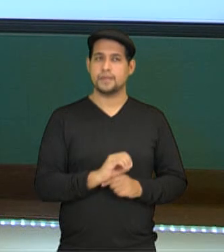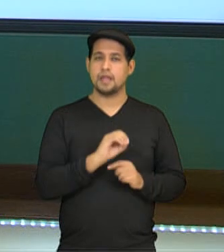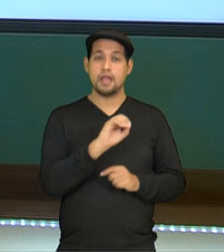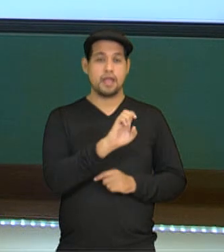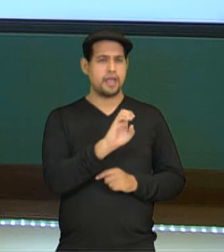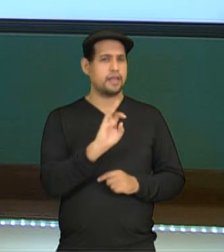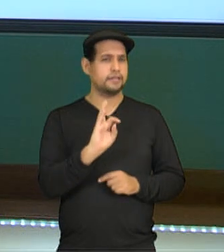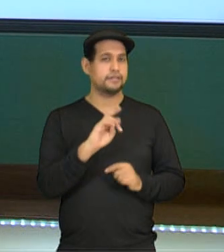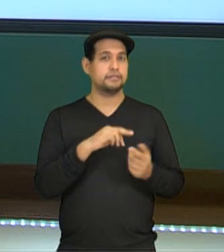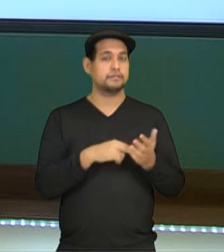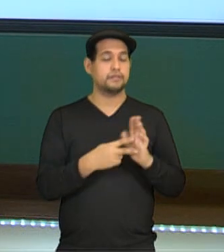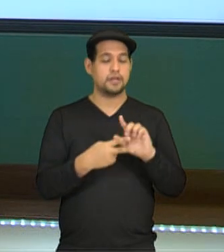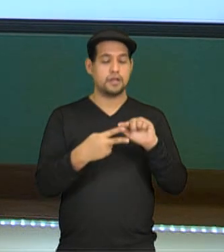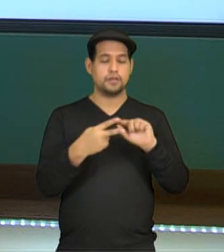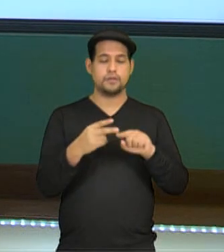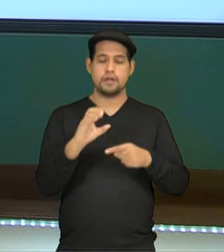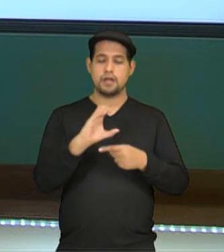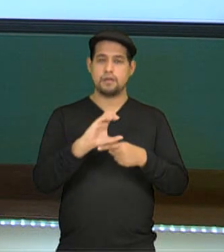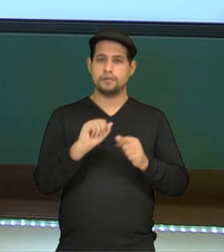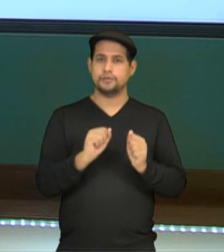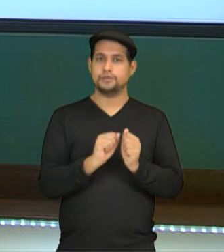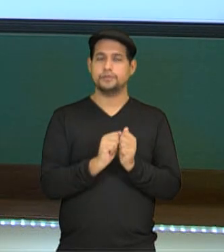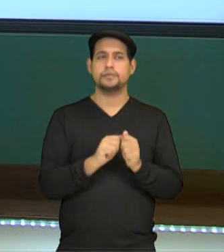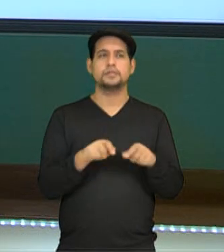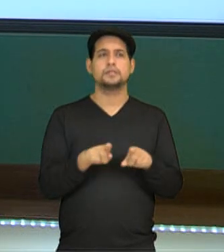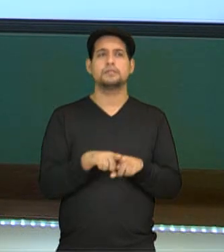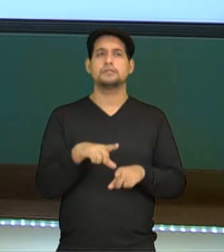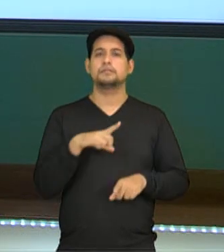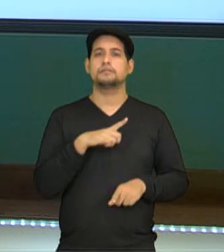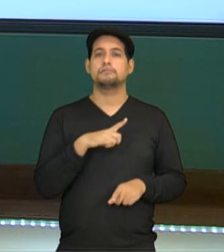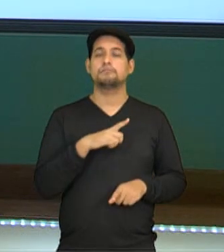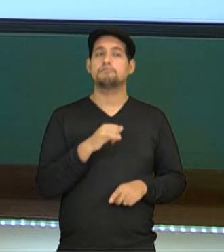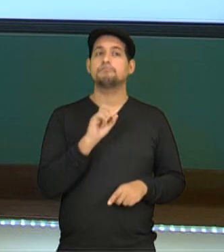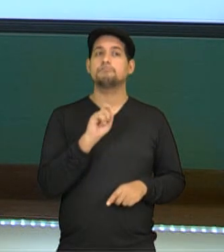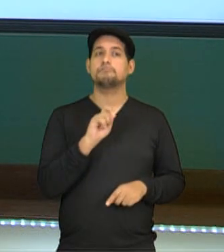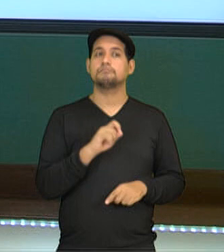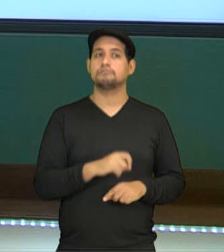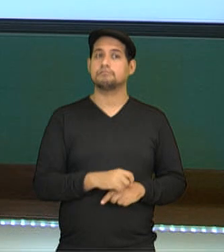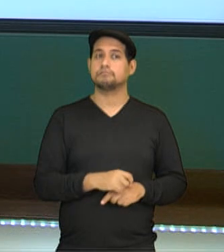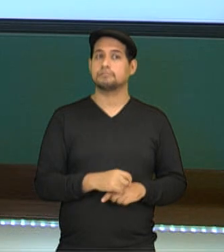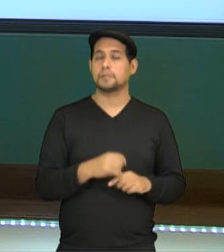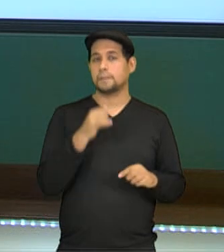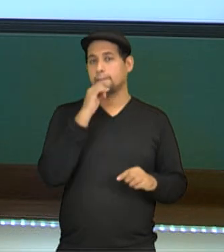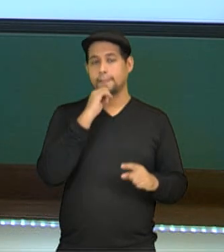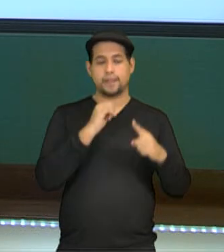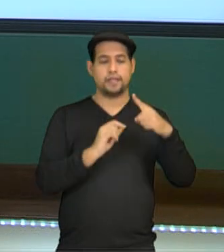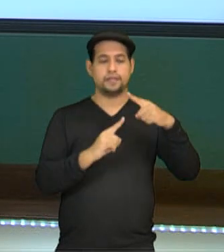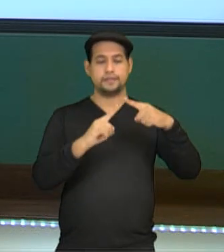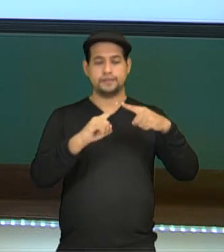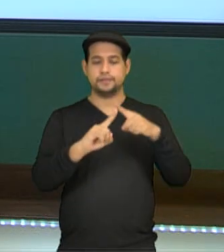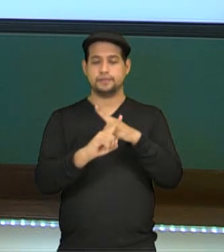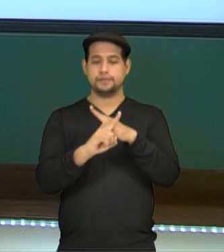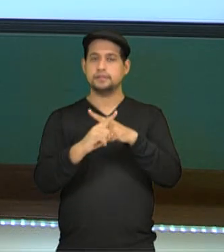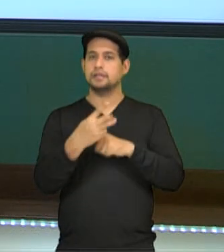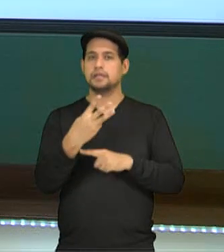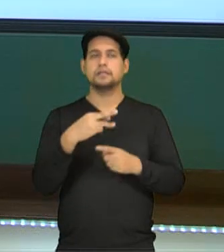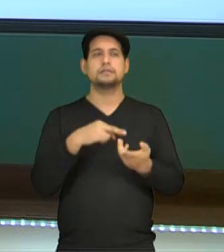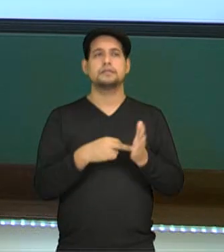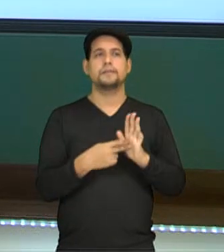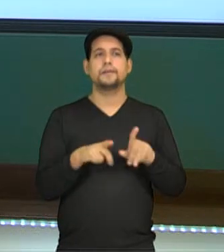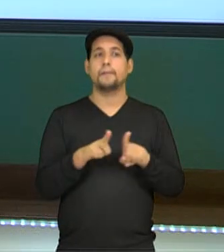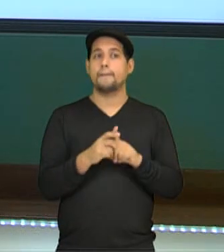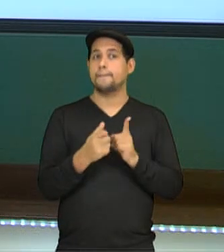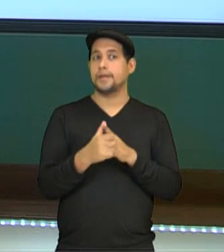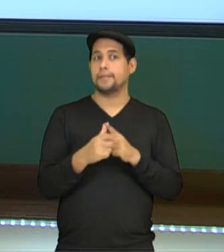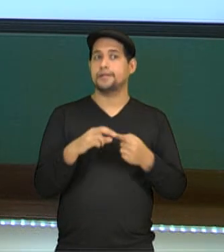observe, 2 carbonos aqui, e aqui nós temos 1, 2, 3. Então, primeiro